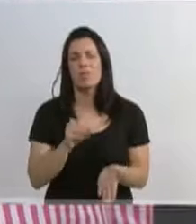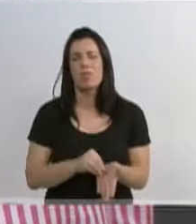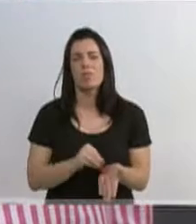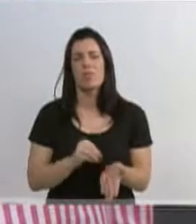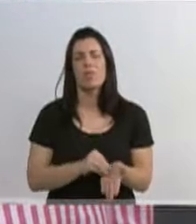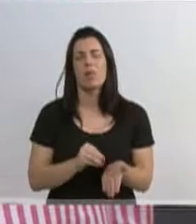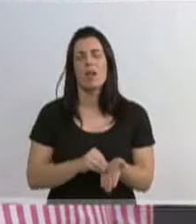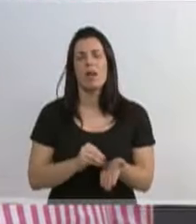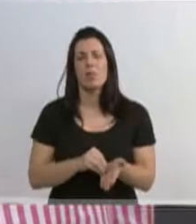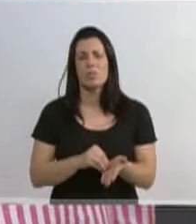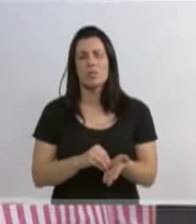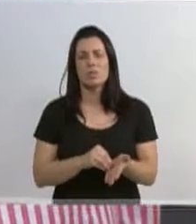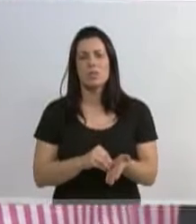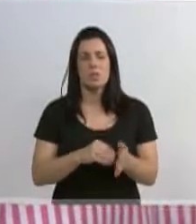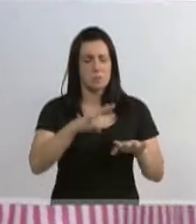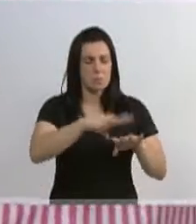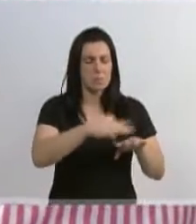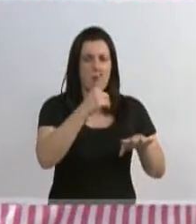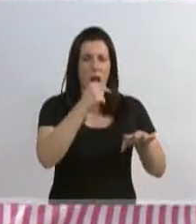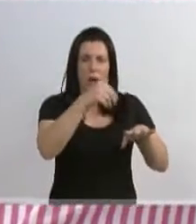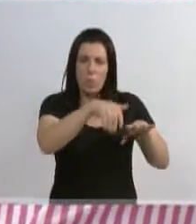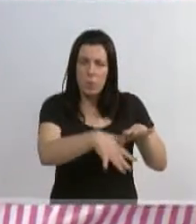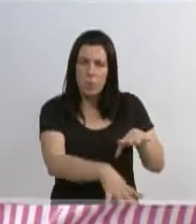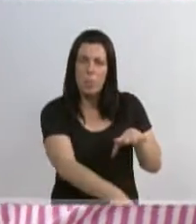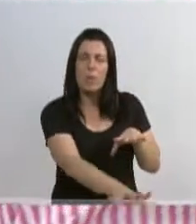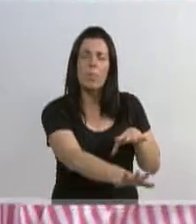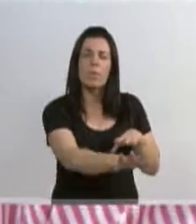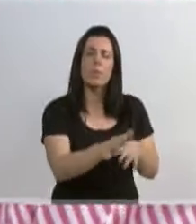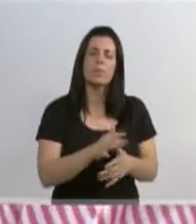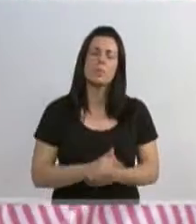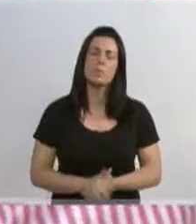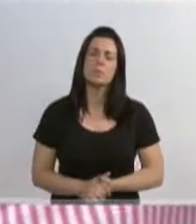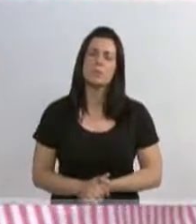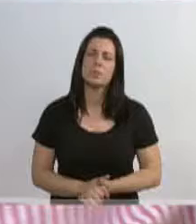de vazão de água das chuvas.